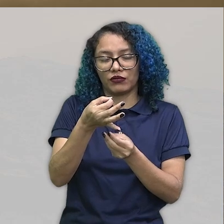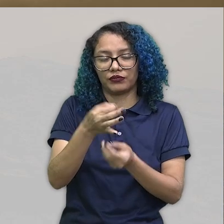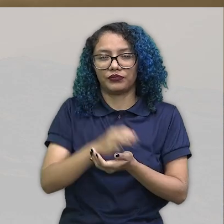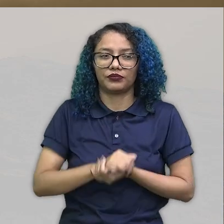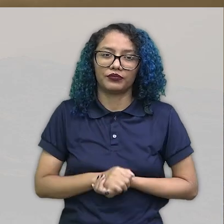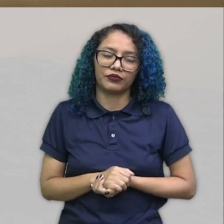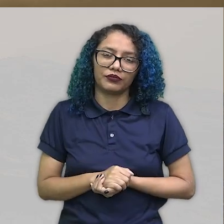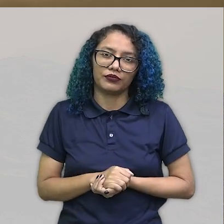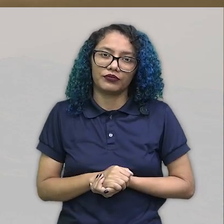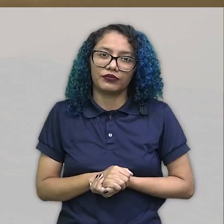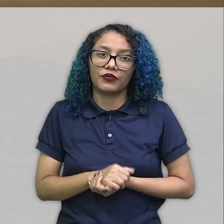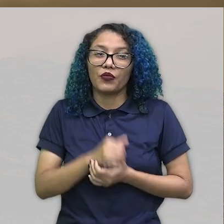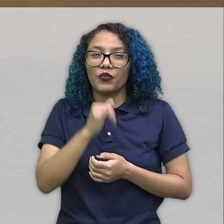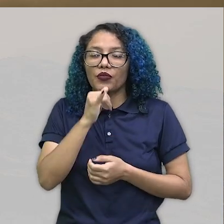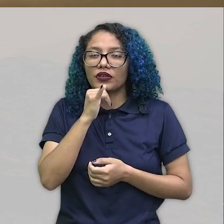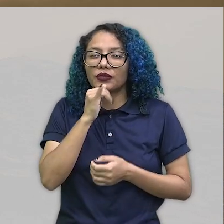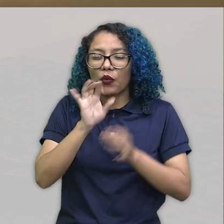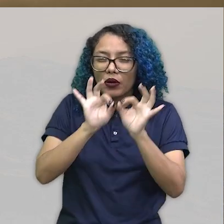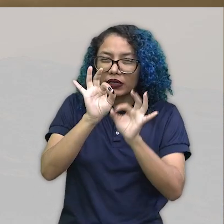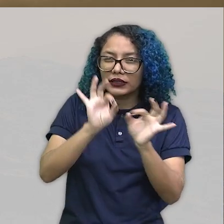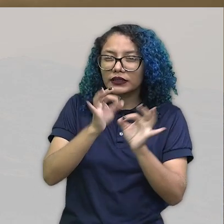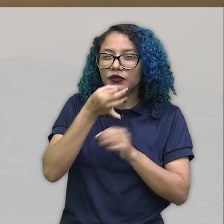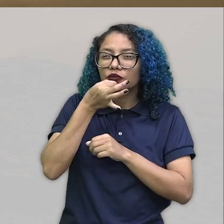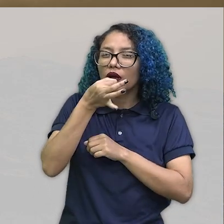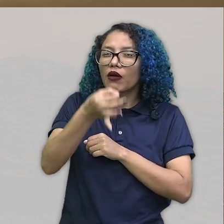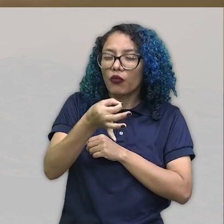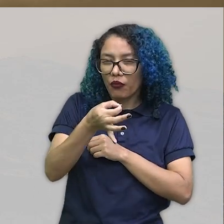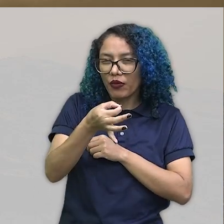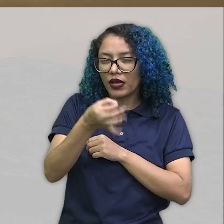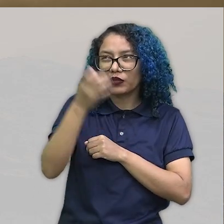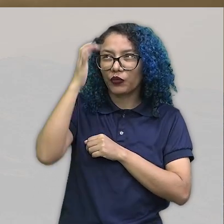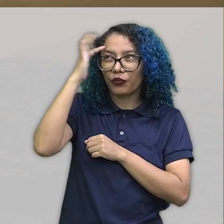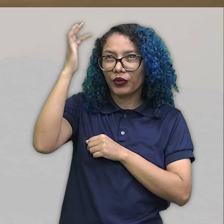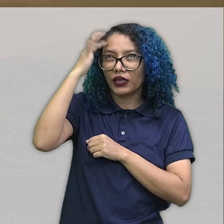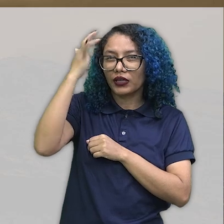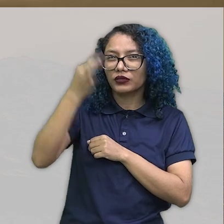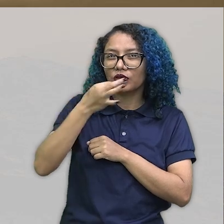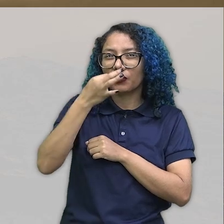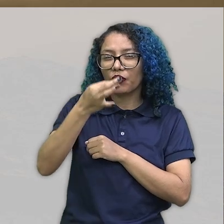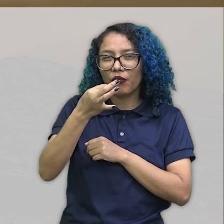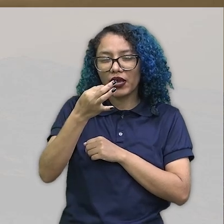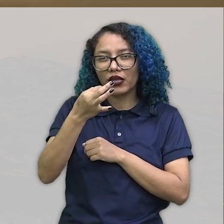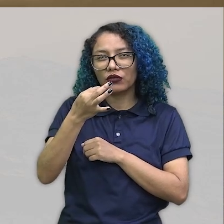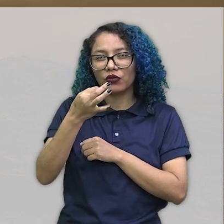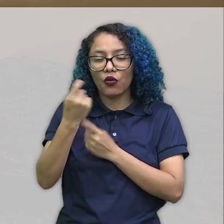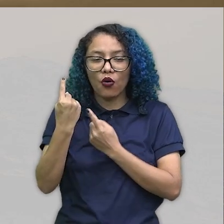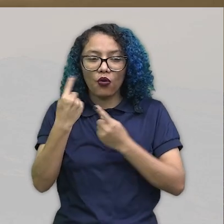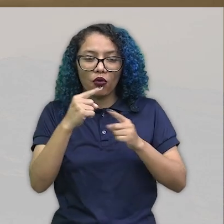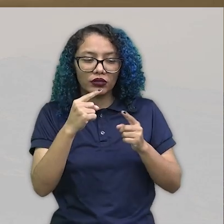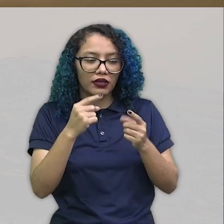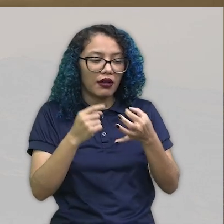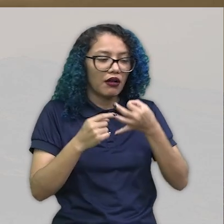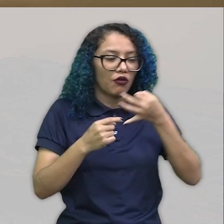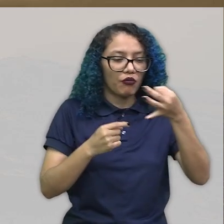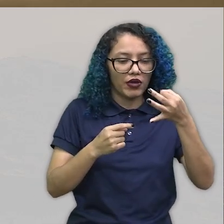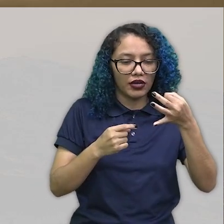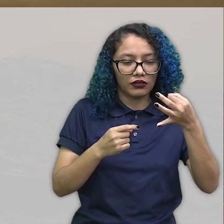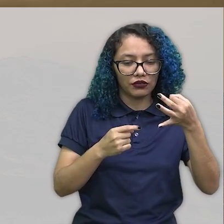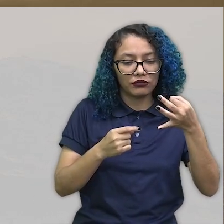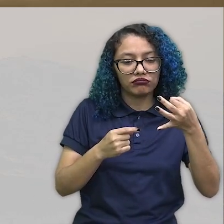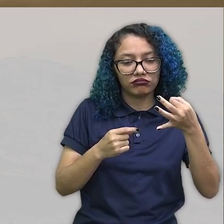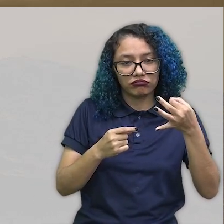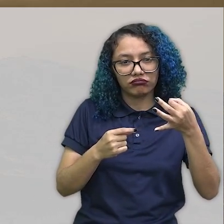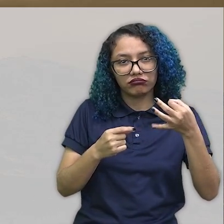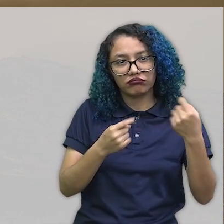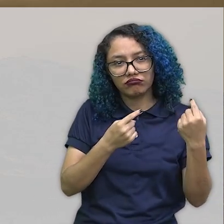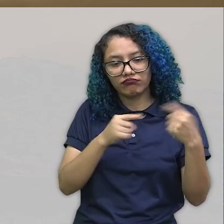um argumento, eu crio muitas vezes um contra-argumento para combater esse argumento e eu chego